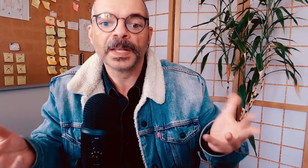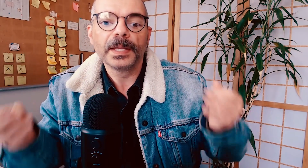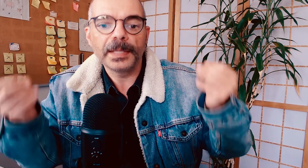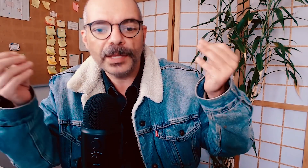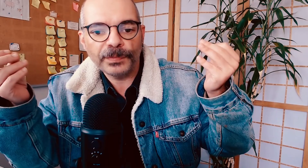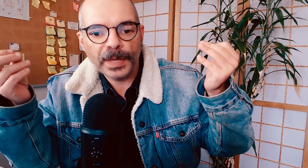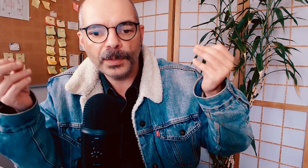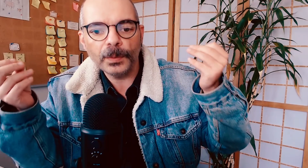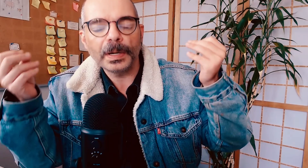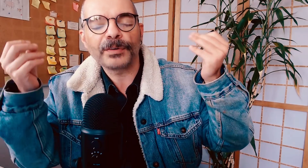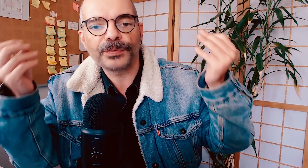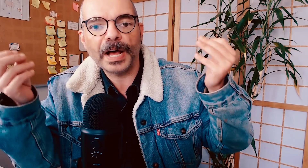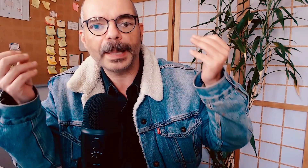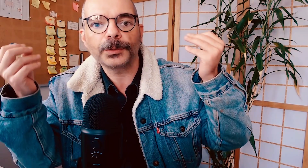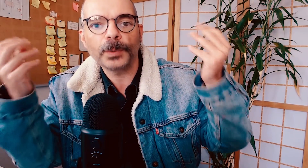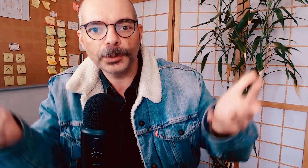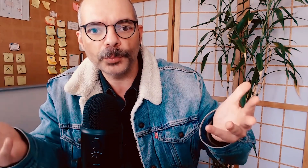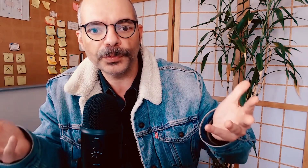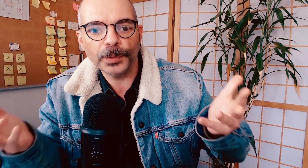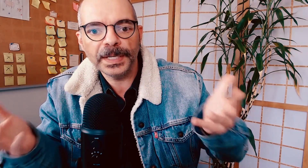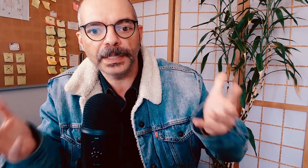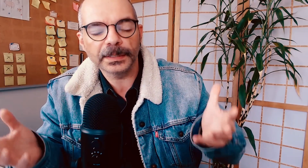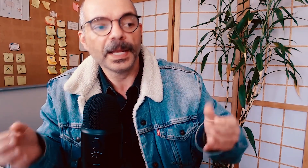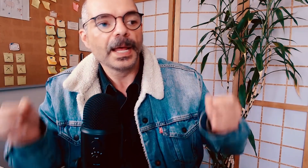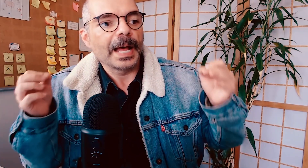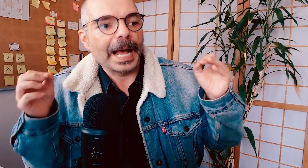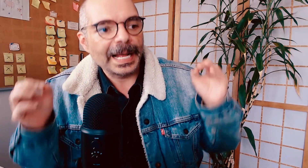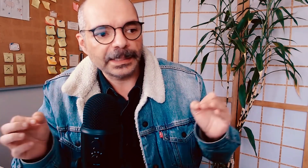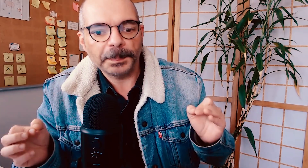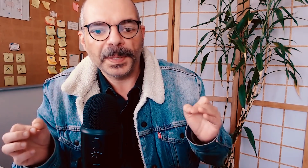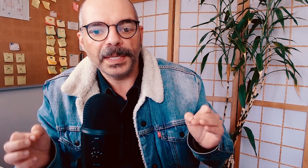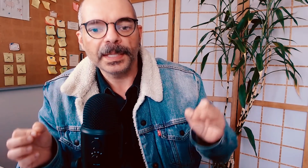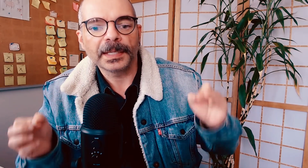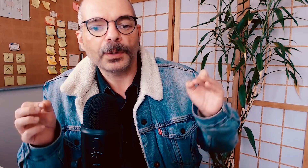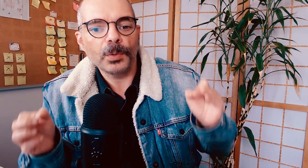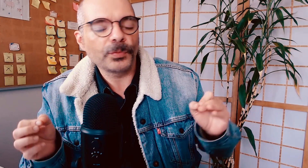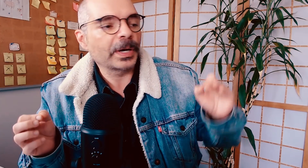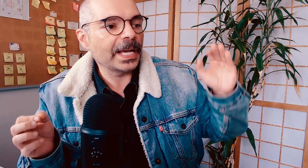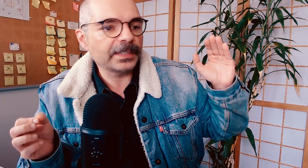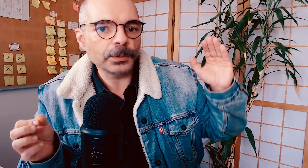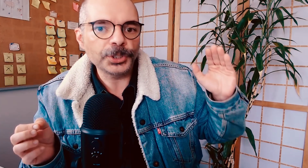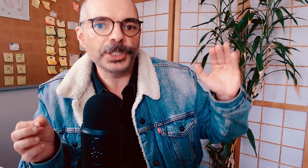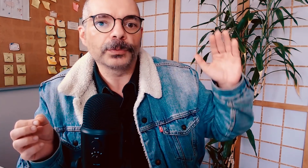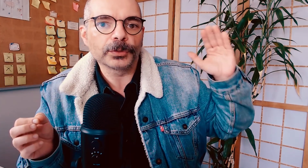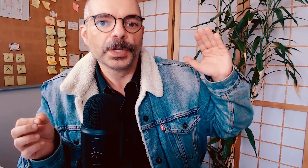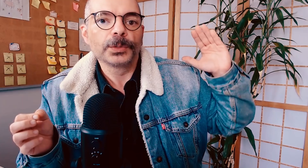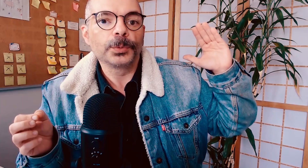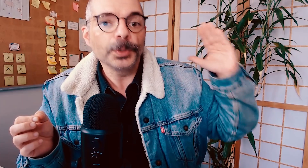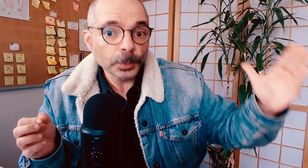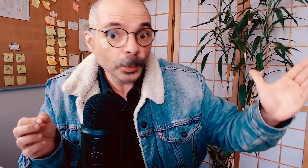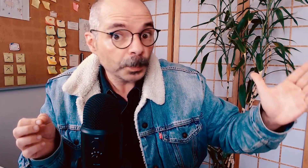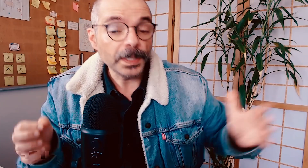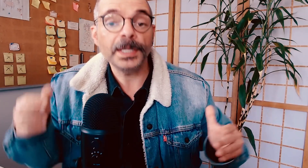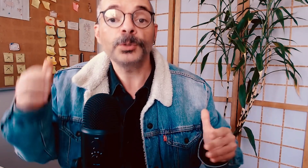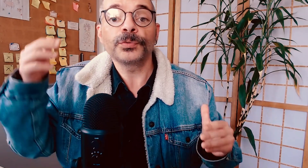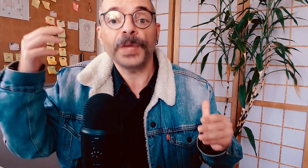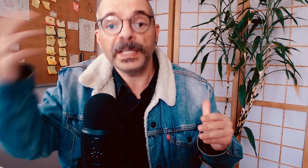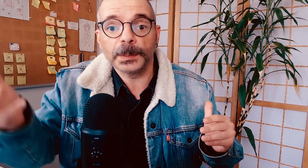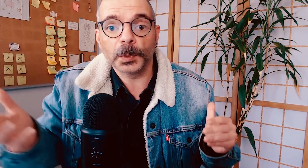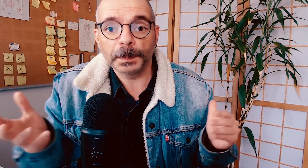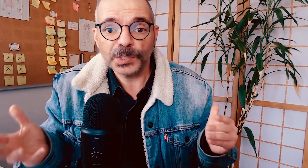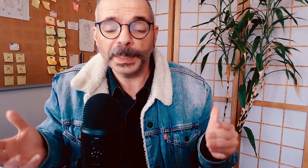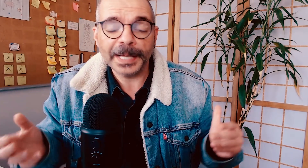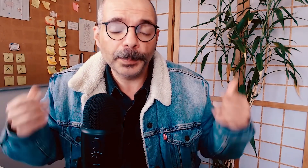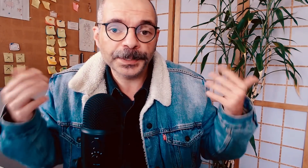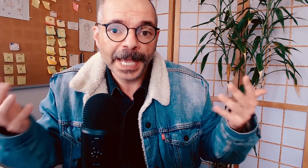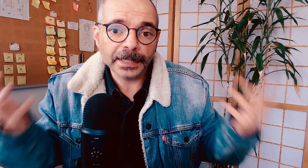então? E aí veio a fala do Randolfo Rodrigues. A CPI quer convocar executivos do YouTube e do